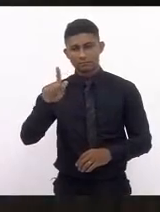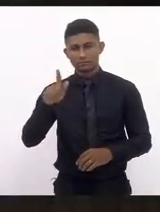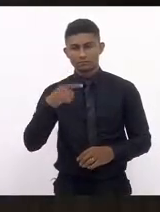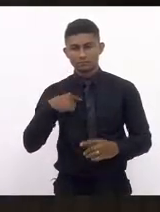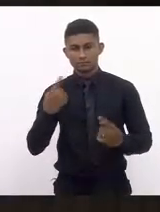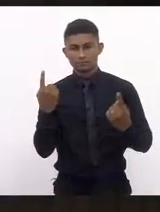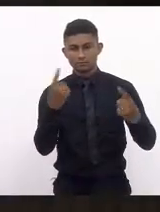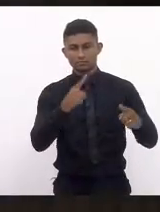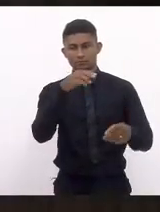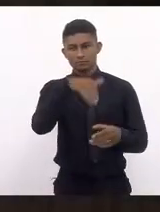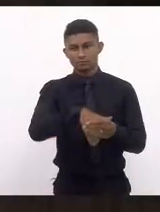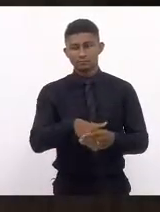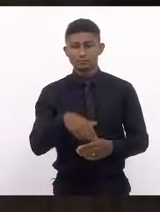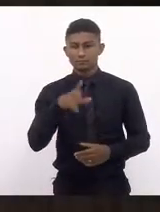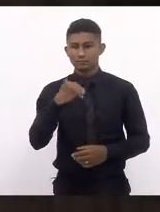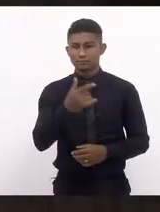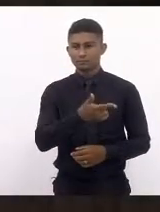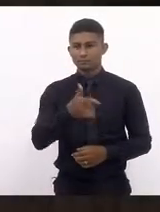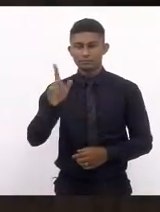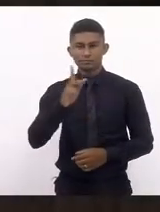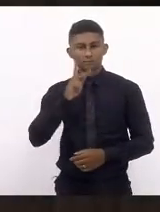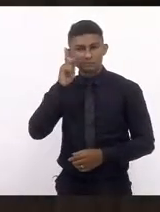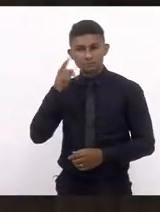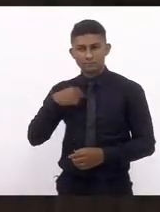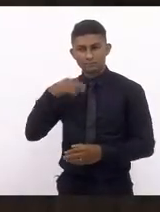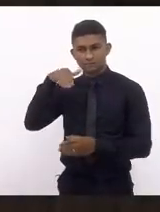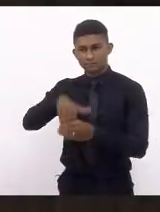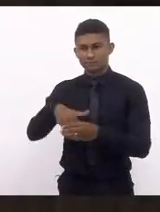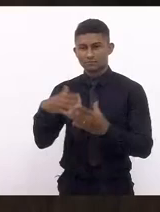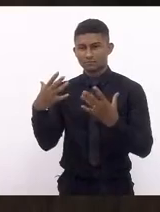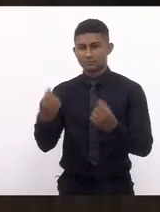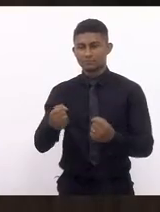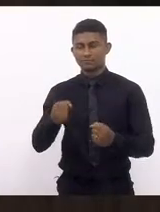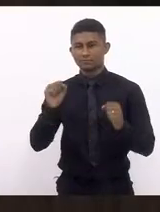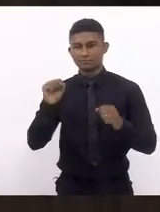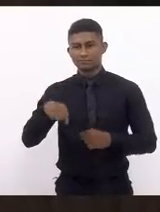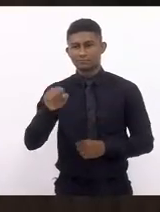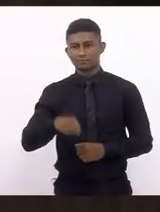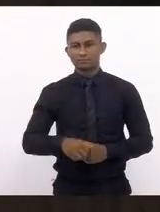contrário se fosse qualquer outra eu vou tá favorável